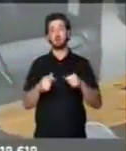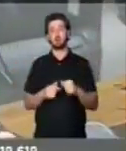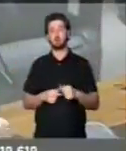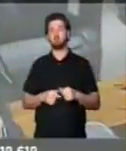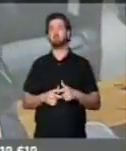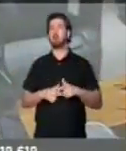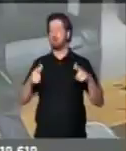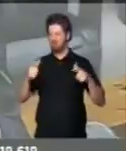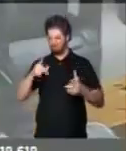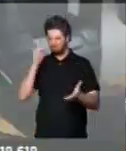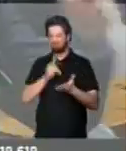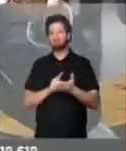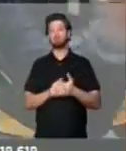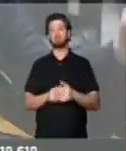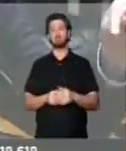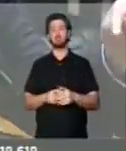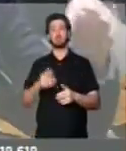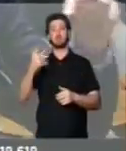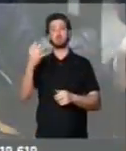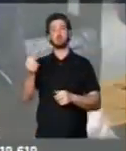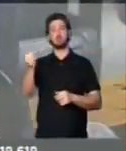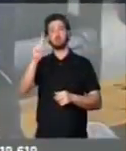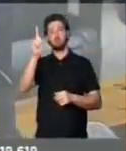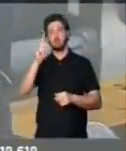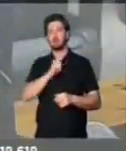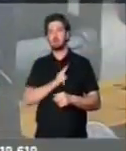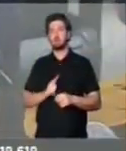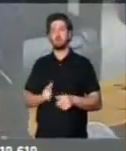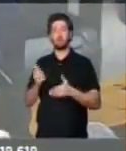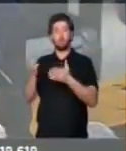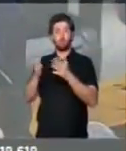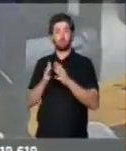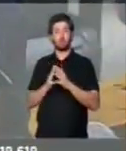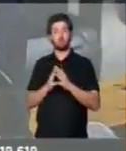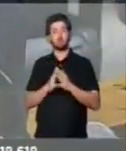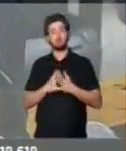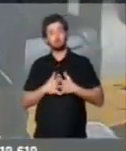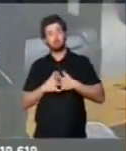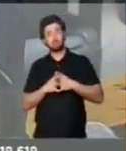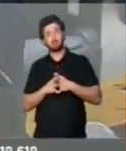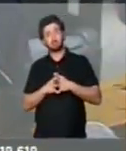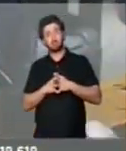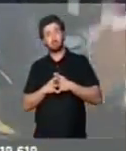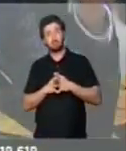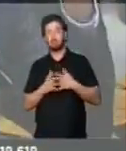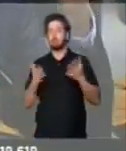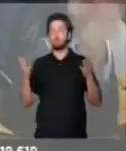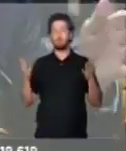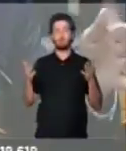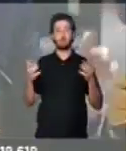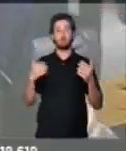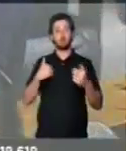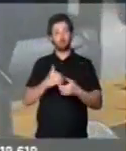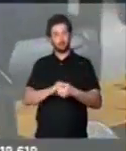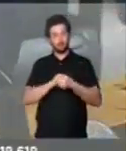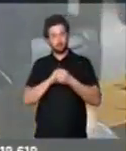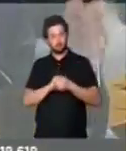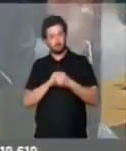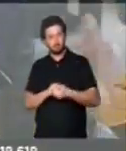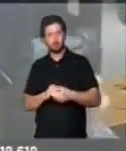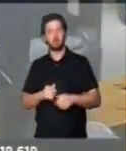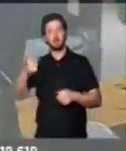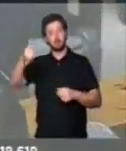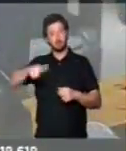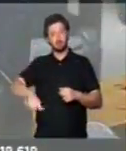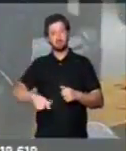maioria nisso, né? Não aceitava mais esse desgoverno que Vossa Excelência está relatando. Então eu quero cumprimentá-lo, né, mais